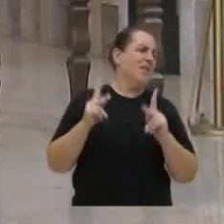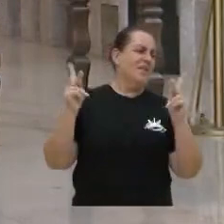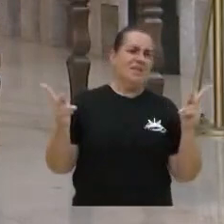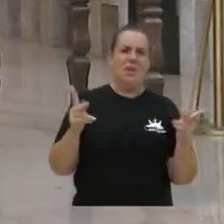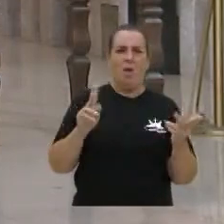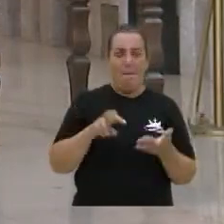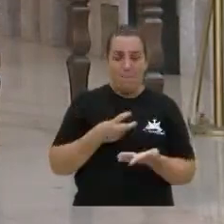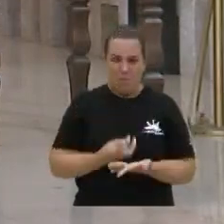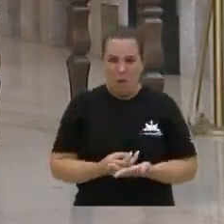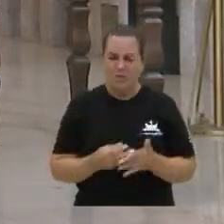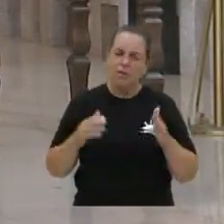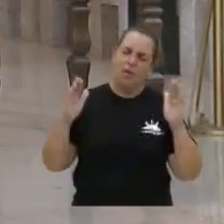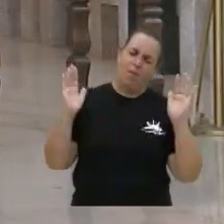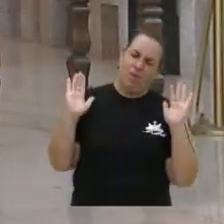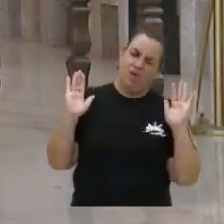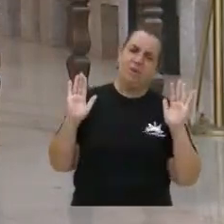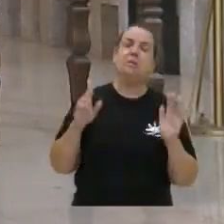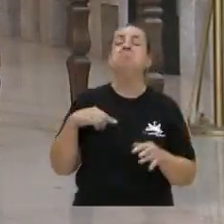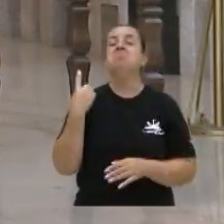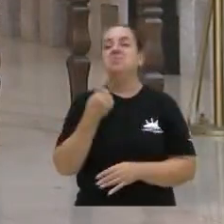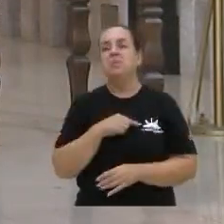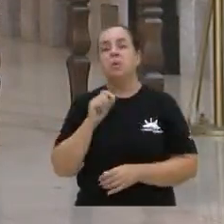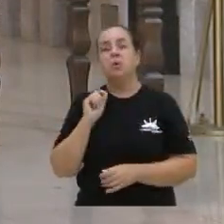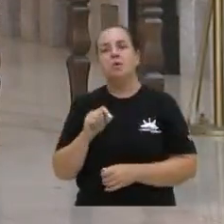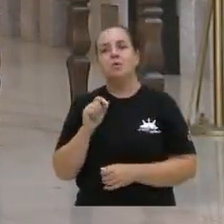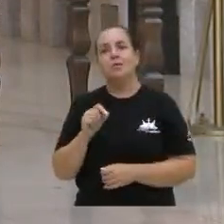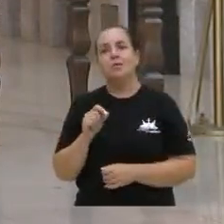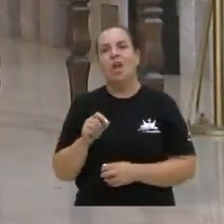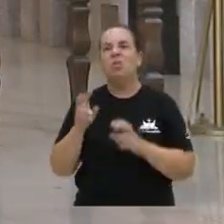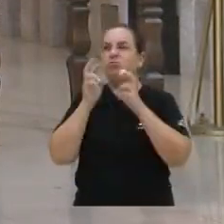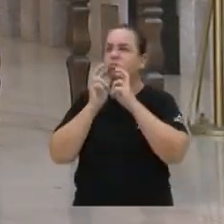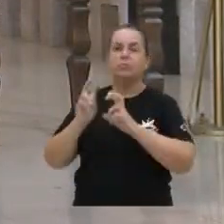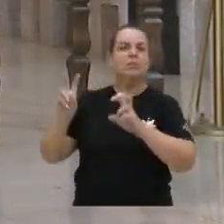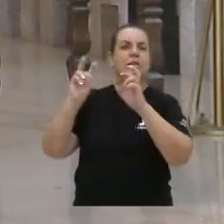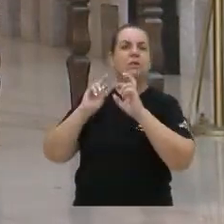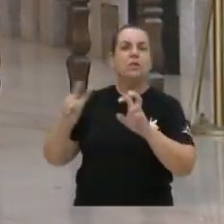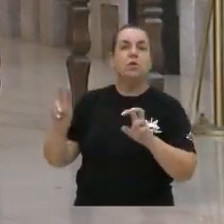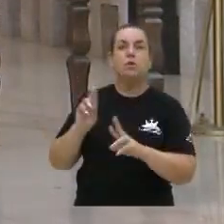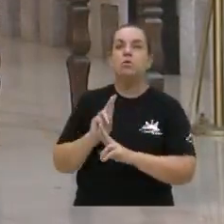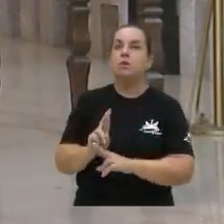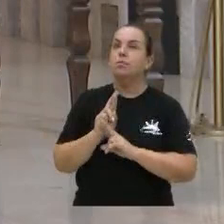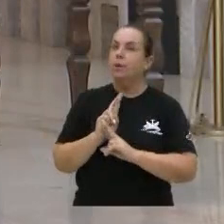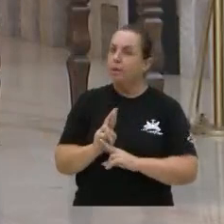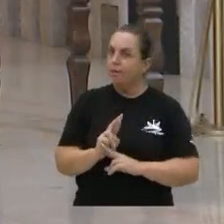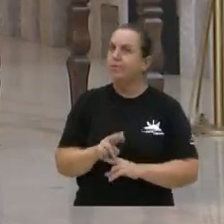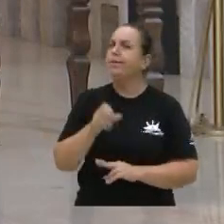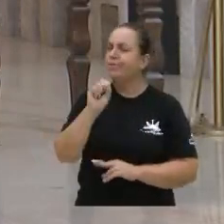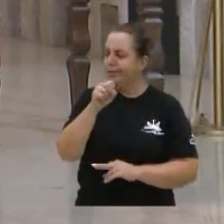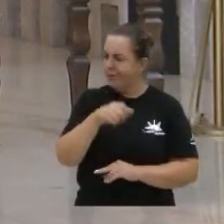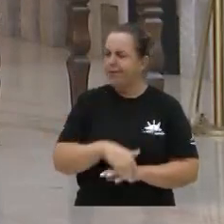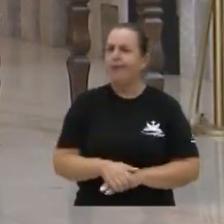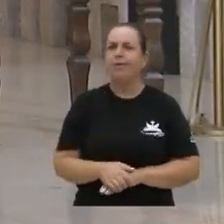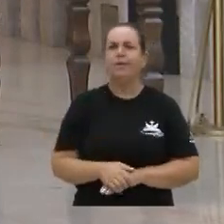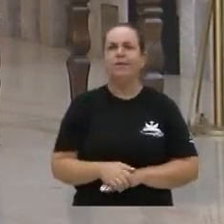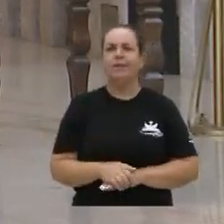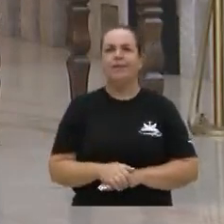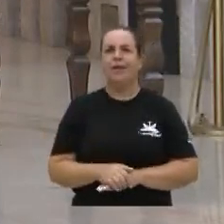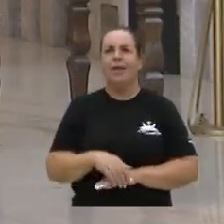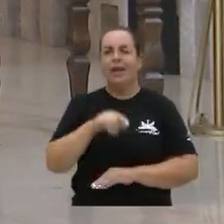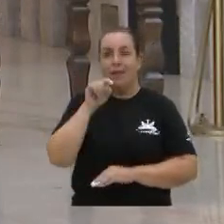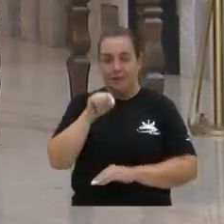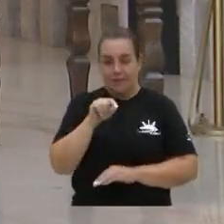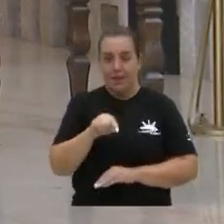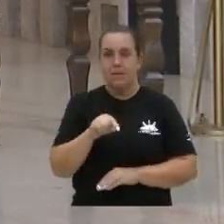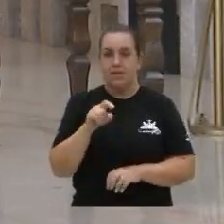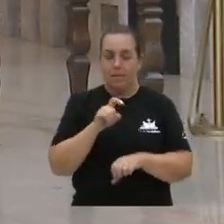morte, é para nós um brado, um grito de esperança, mesmo para os que